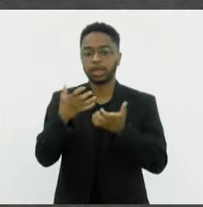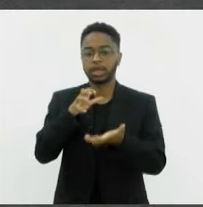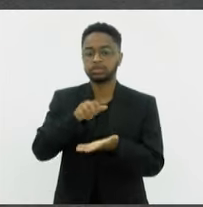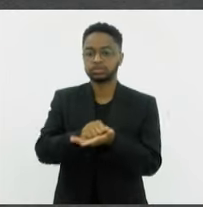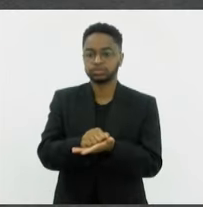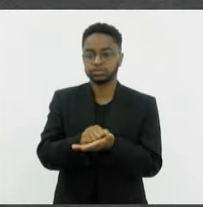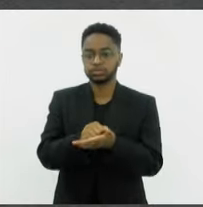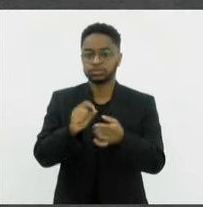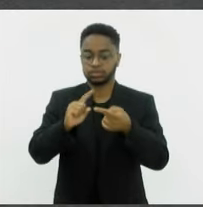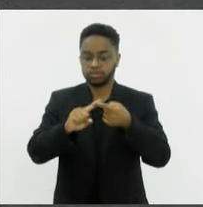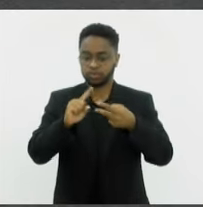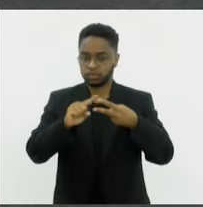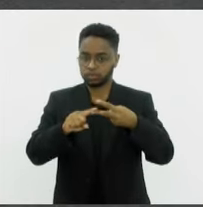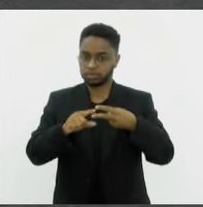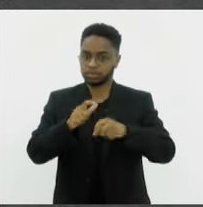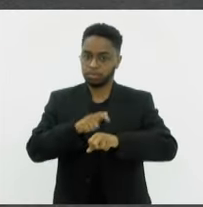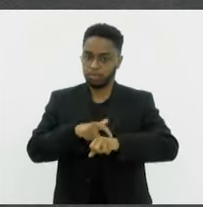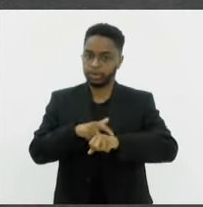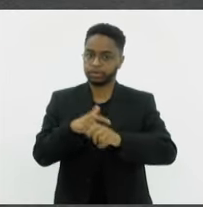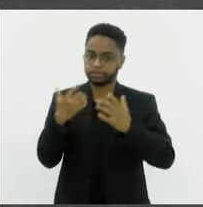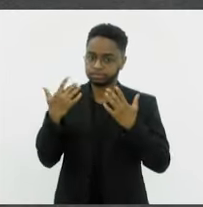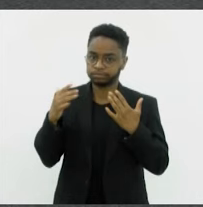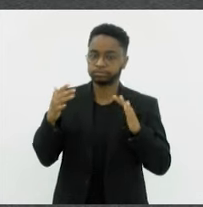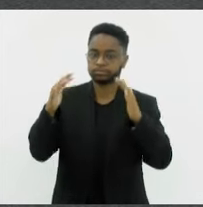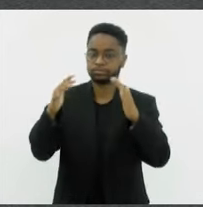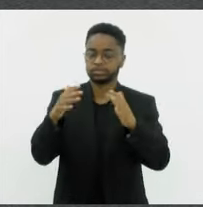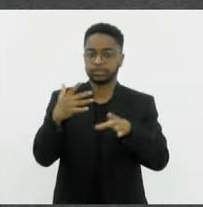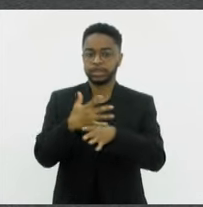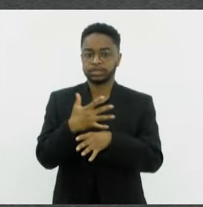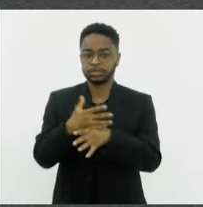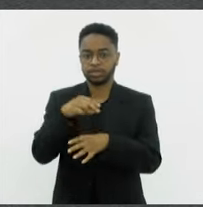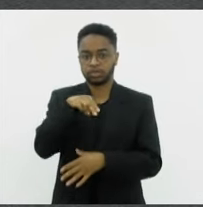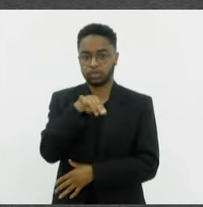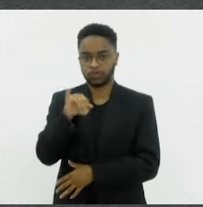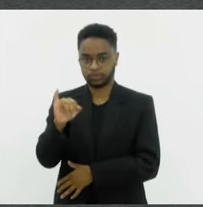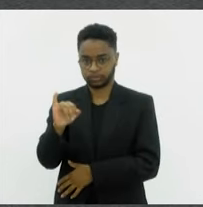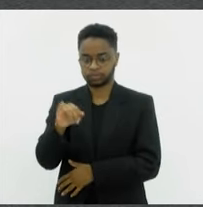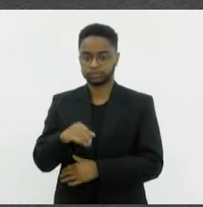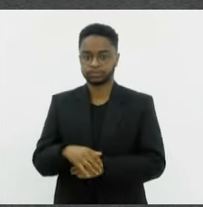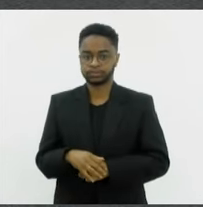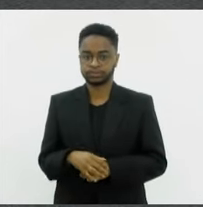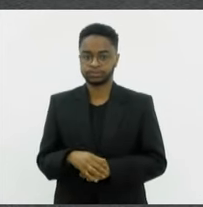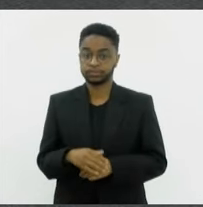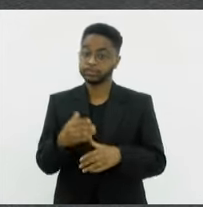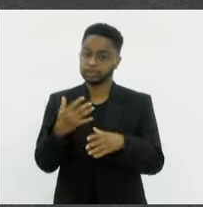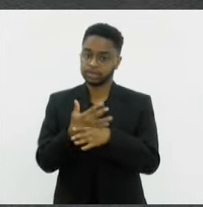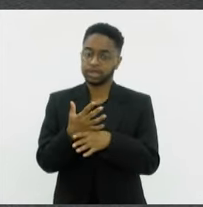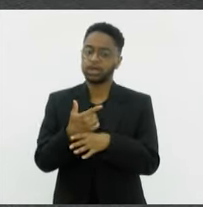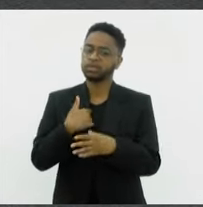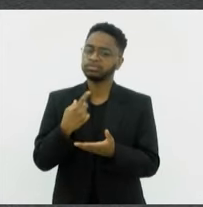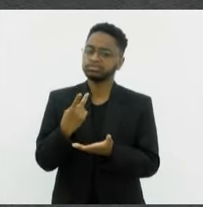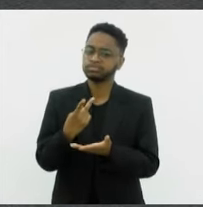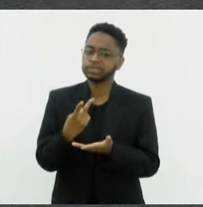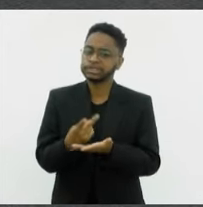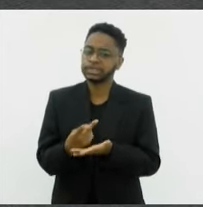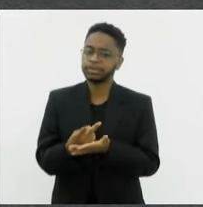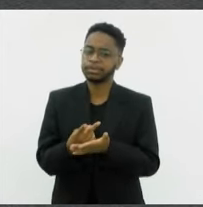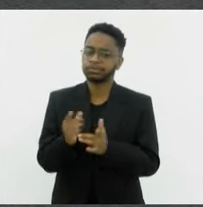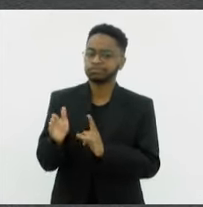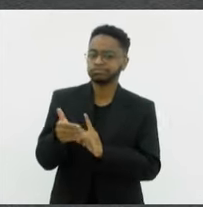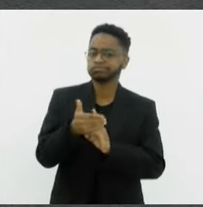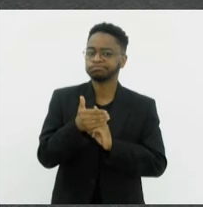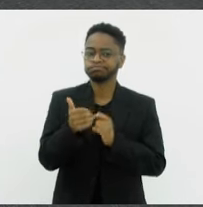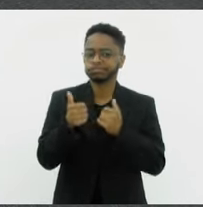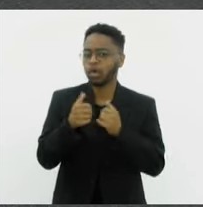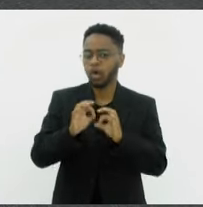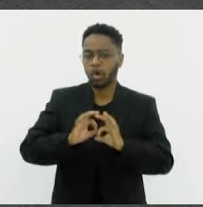rapidamente, 2 momentos de celebrações na cidade de Nova Iguaçu, cidade a qual sou sempre muito bem recebida, onde tive uma votação